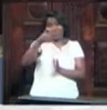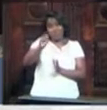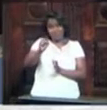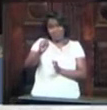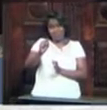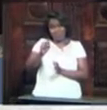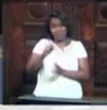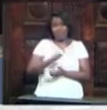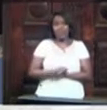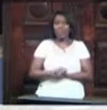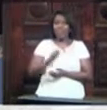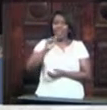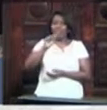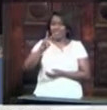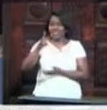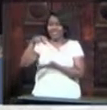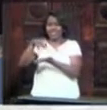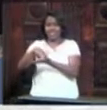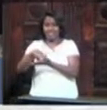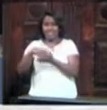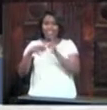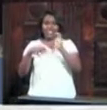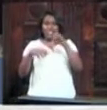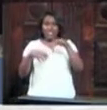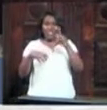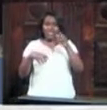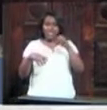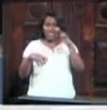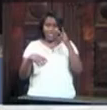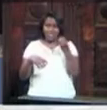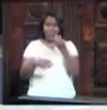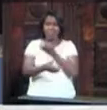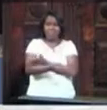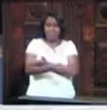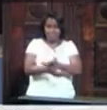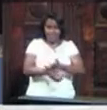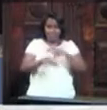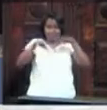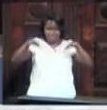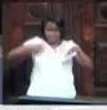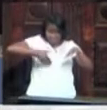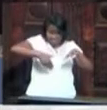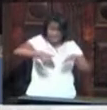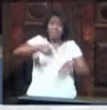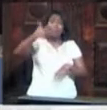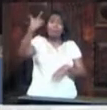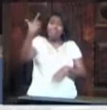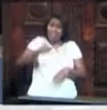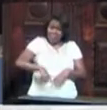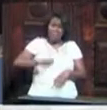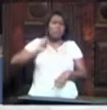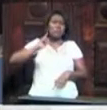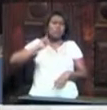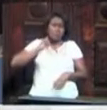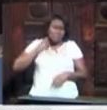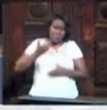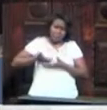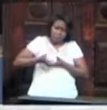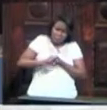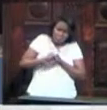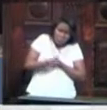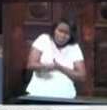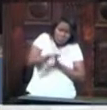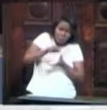a Avenida Central e Engenho do Mato. Mais esgoto sendo lançado